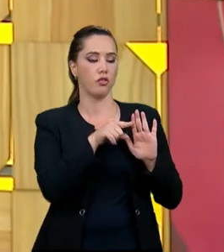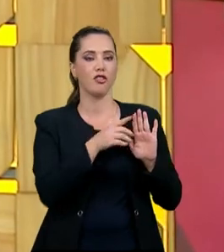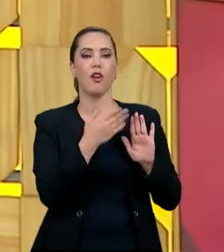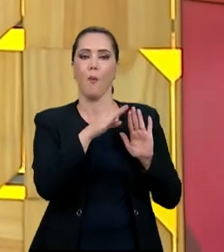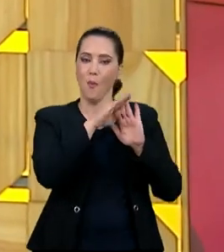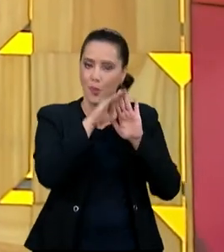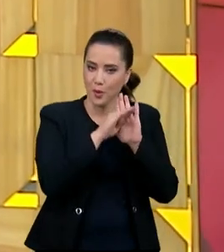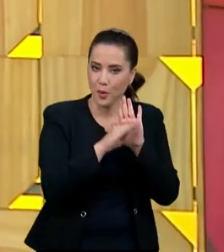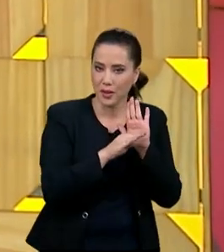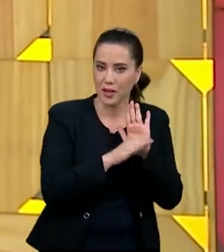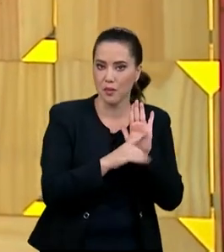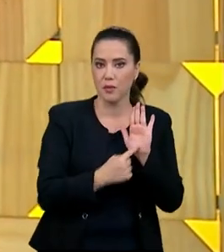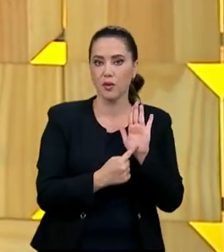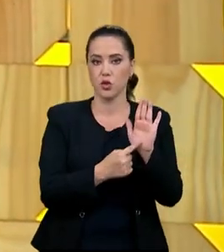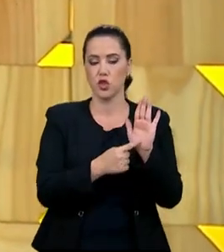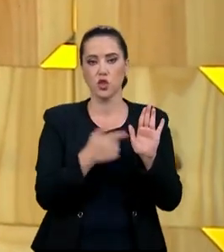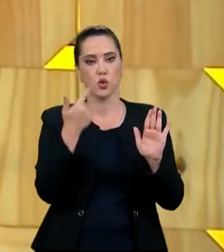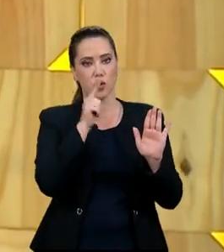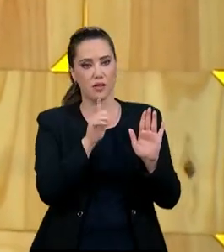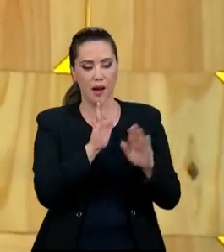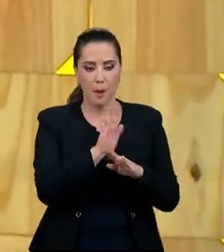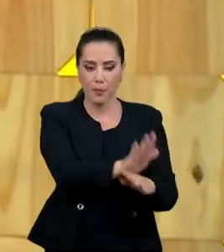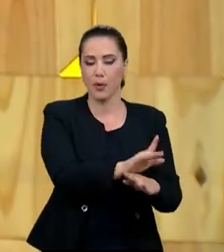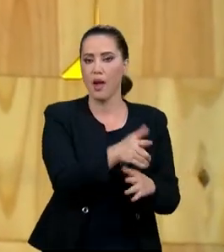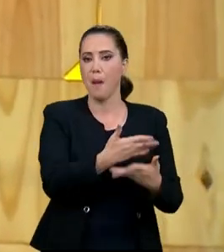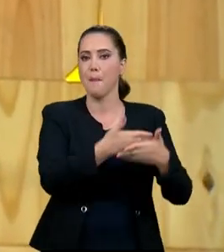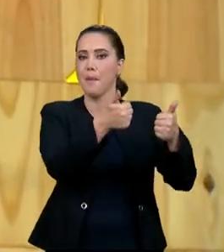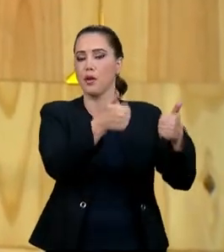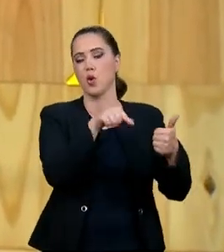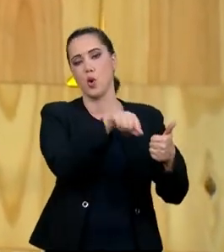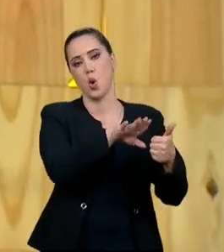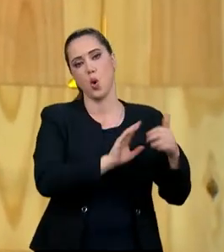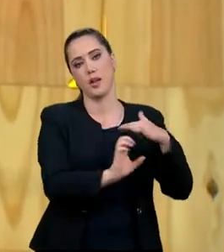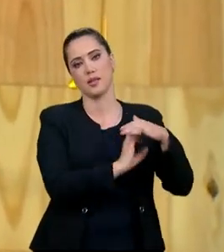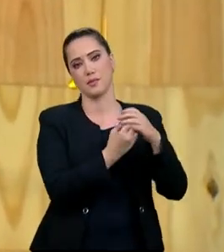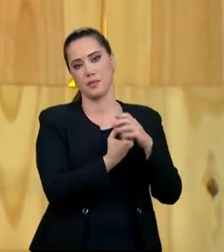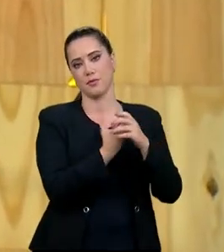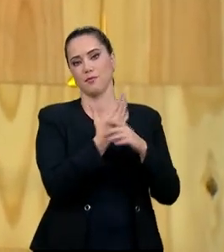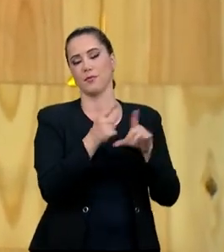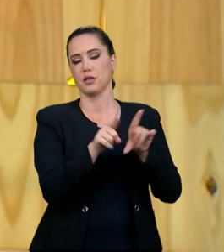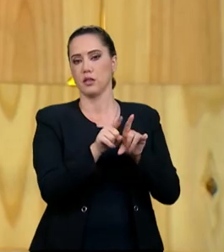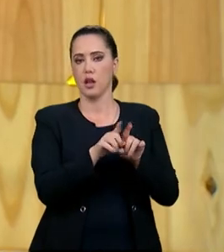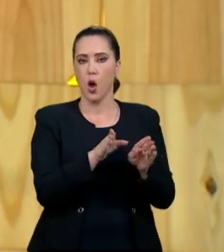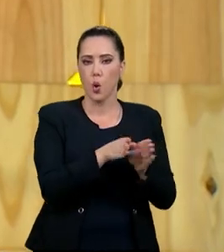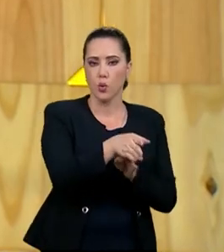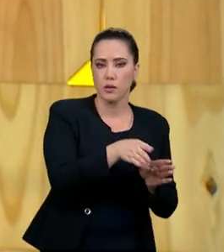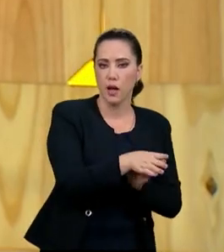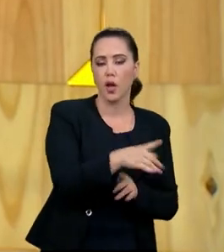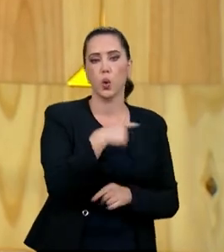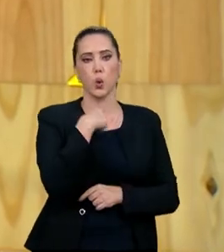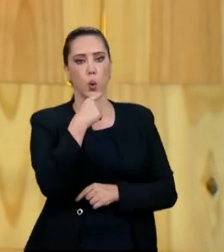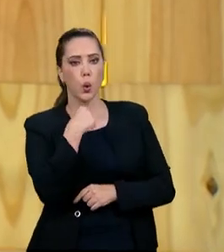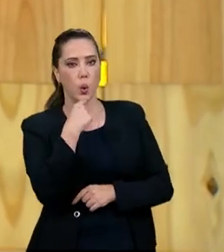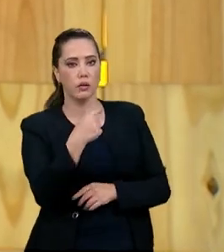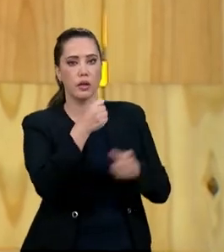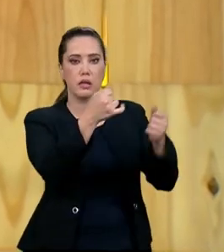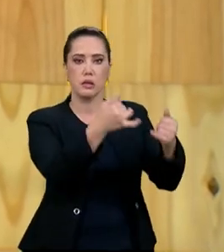maior conhecimento, a gente tira dúvidas, traz orientações, e até hoje já conseguimos